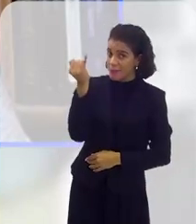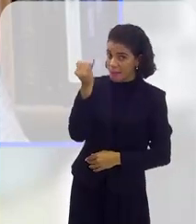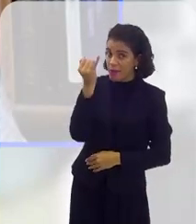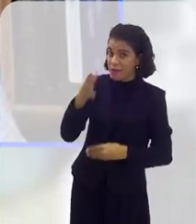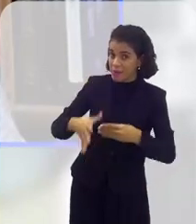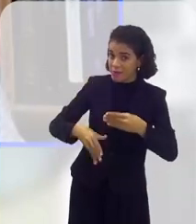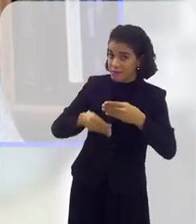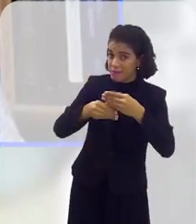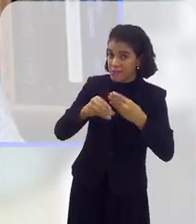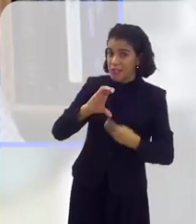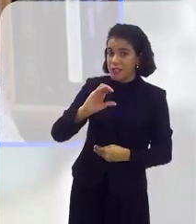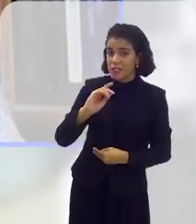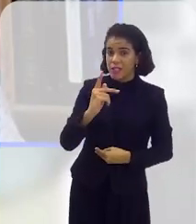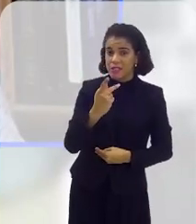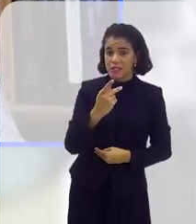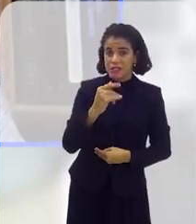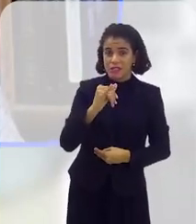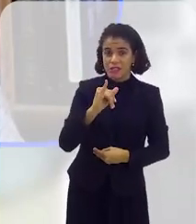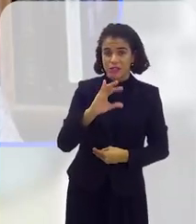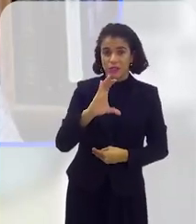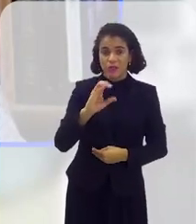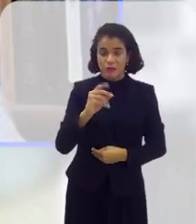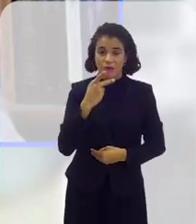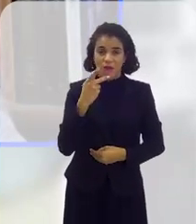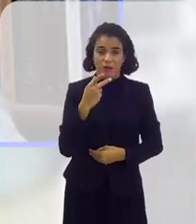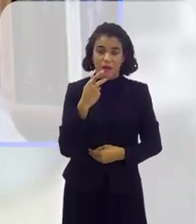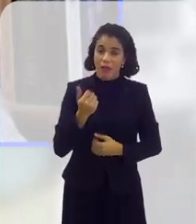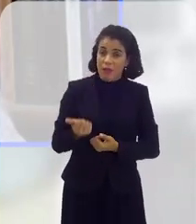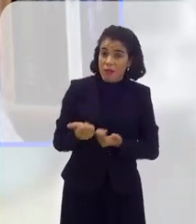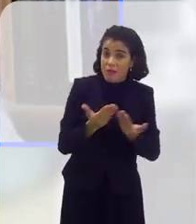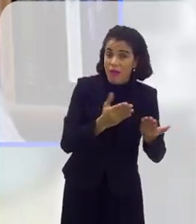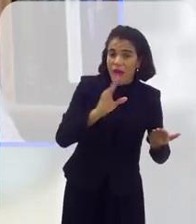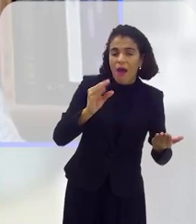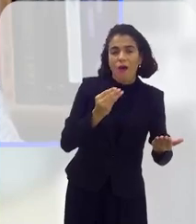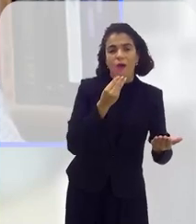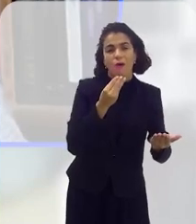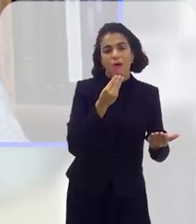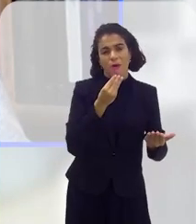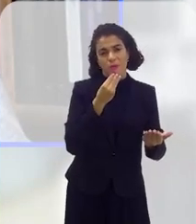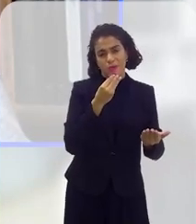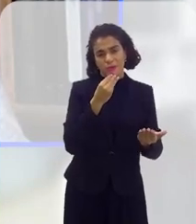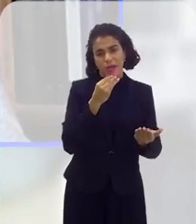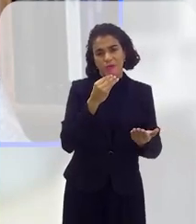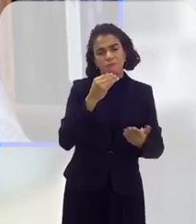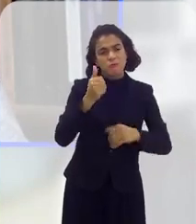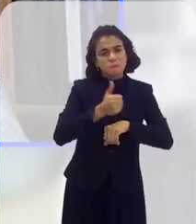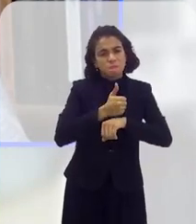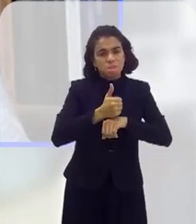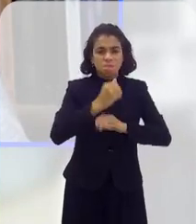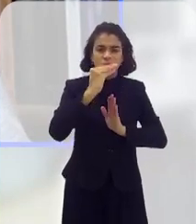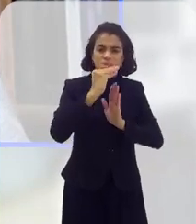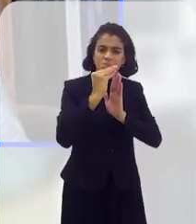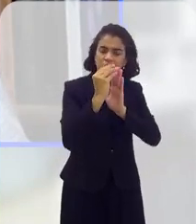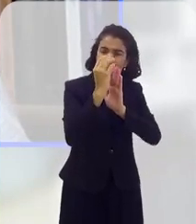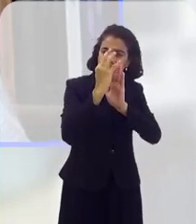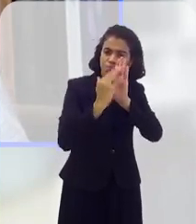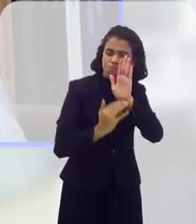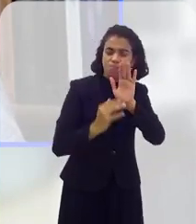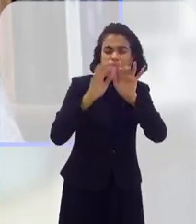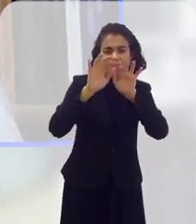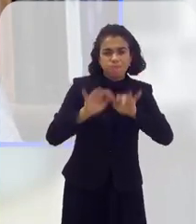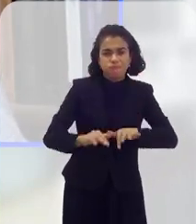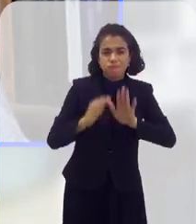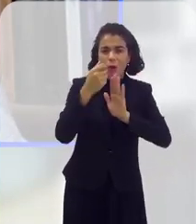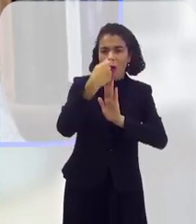o que o Francisco disse: precisa dar mais oportunidades para os autores inéditos. A gente tem